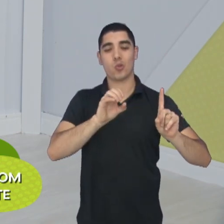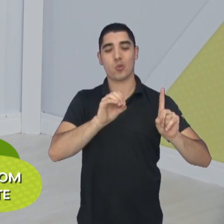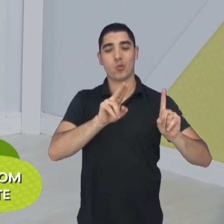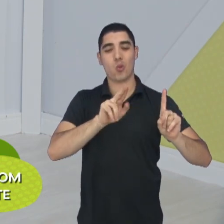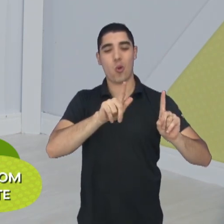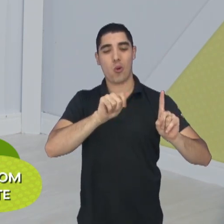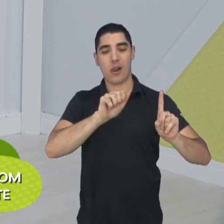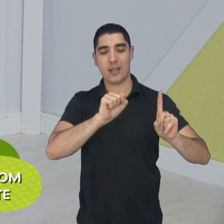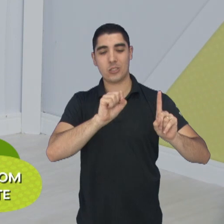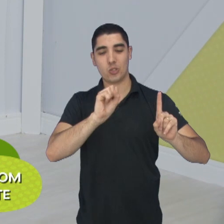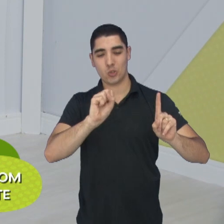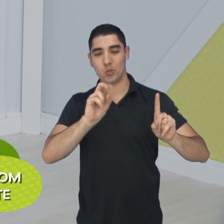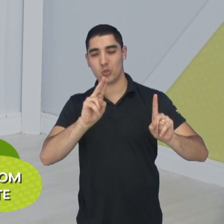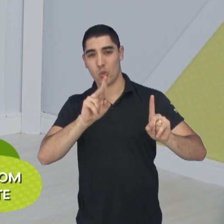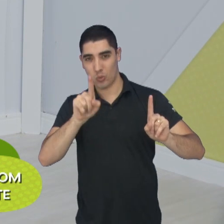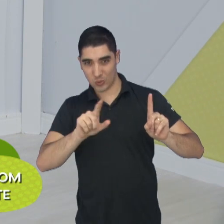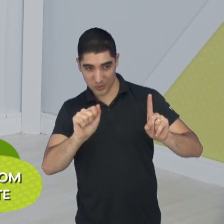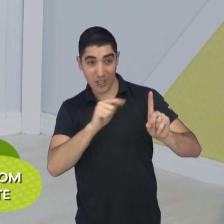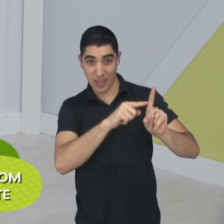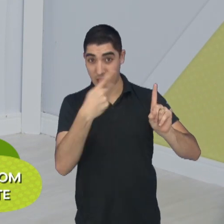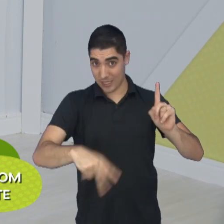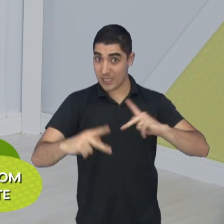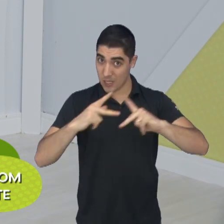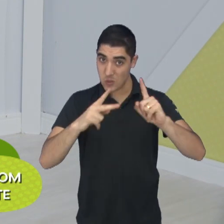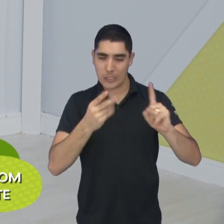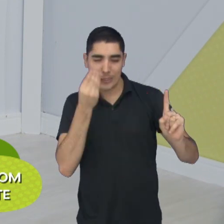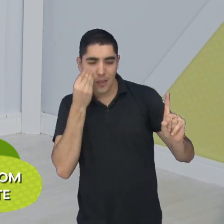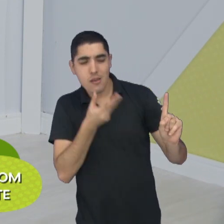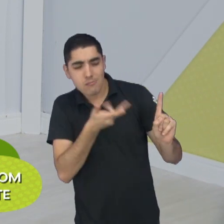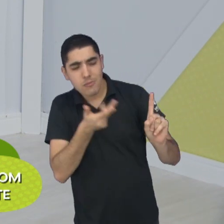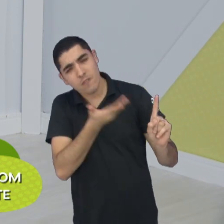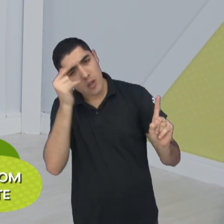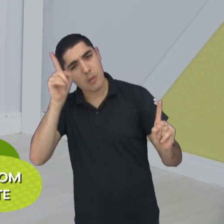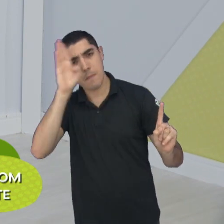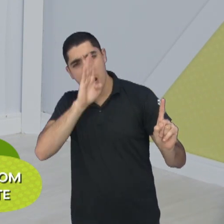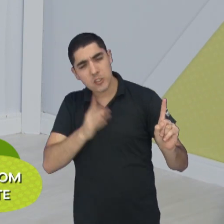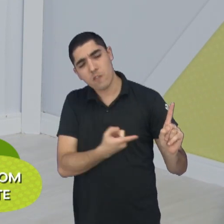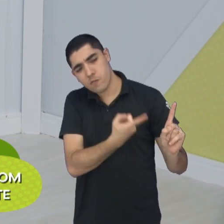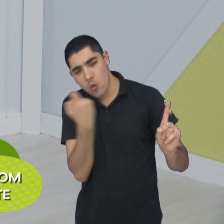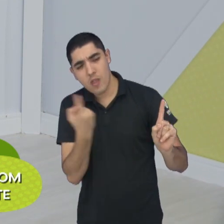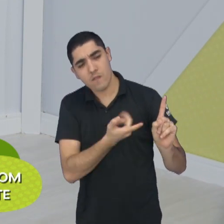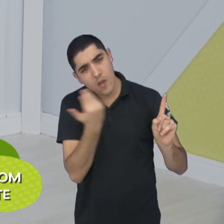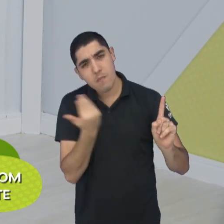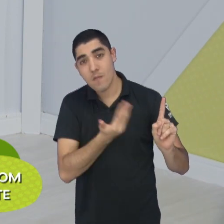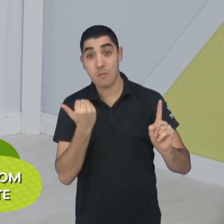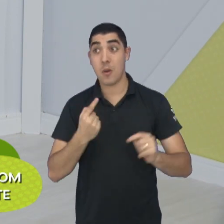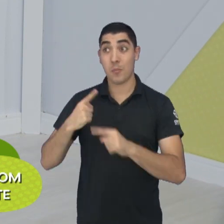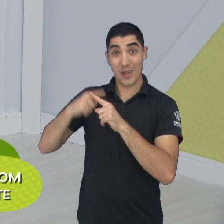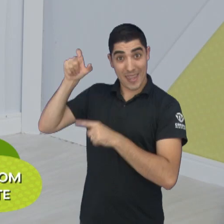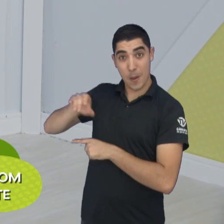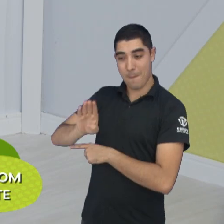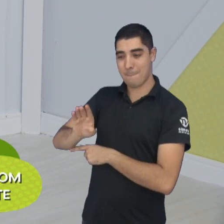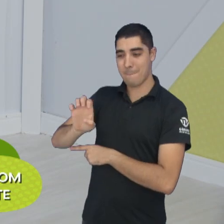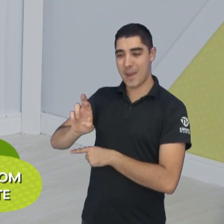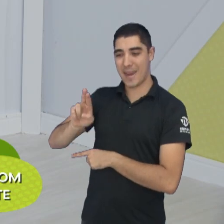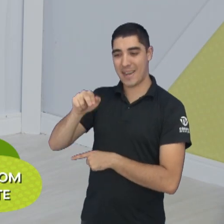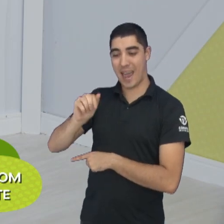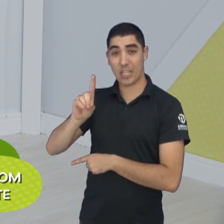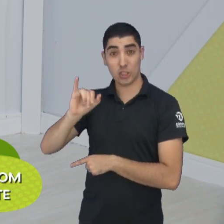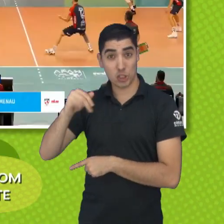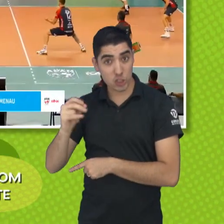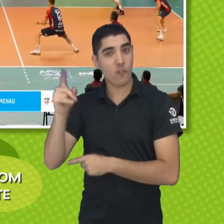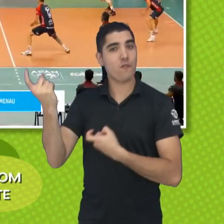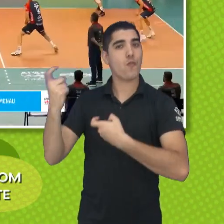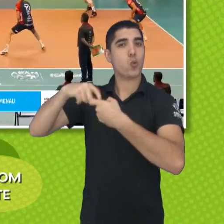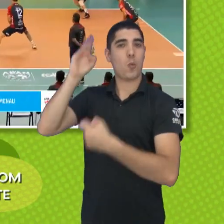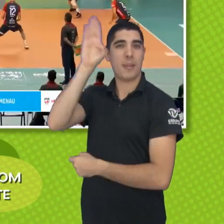para frente no projeto olímpico do Bernardinho, que assumiu a seleção brasileira, voltando à seleção brasileira masculina de vôlei. E para a próxima temporada, rapidinho,